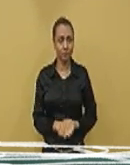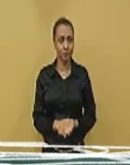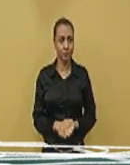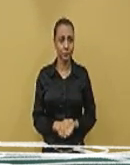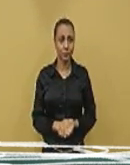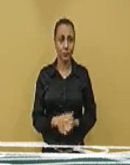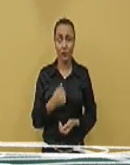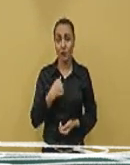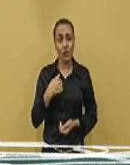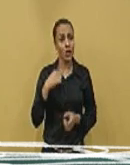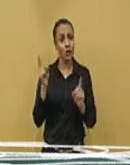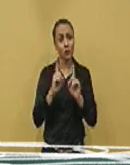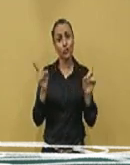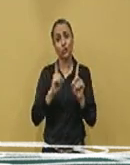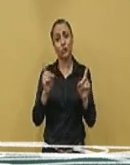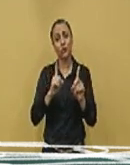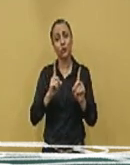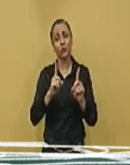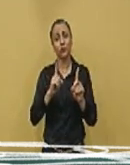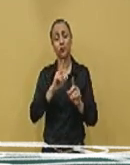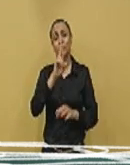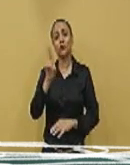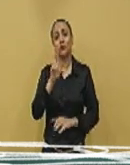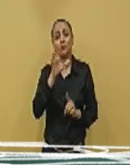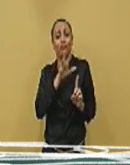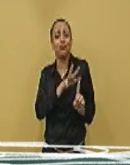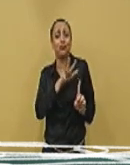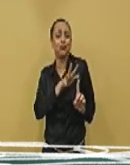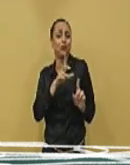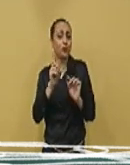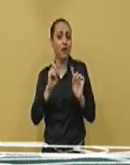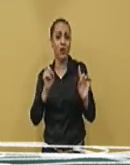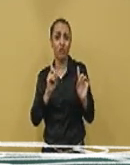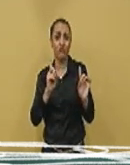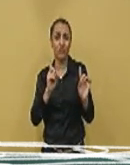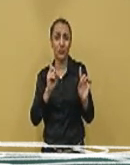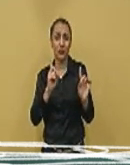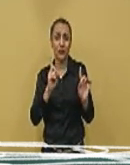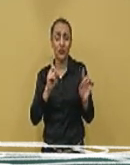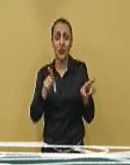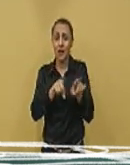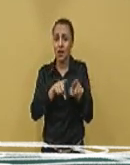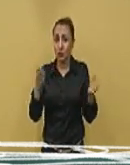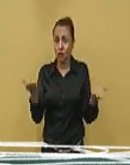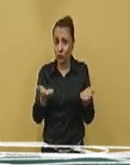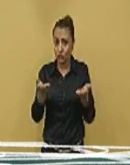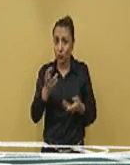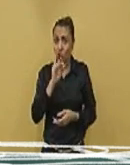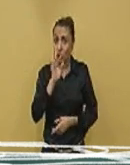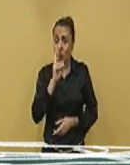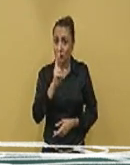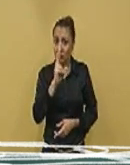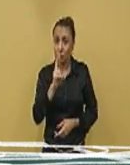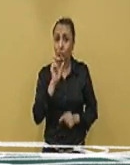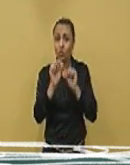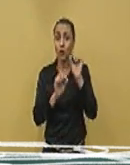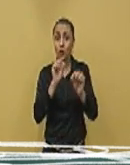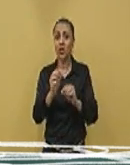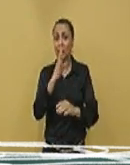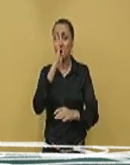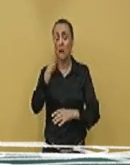não sou de fazer abuso moral a ninguém. Eu só estou respondendo o que estão me